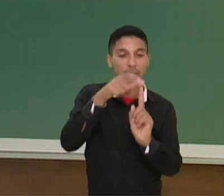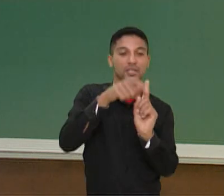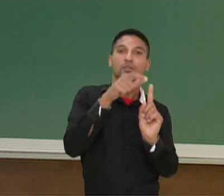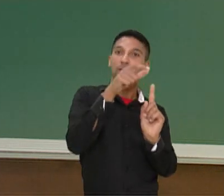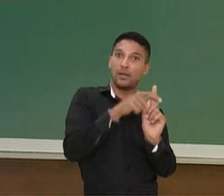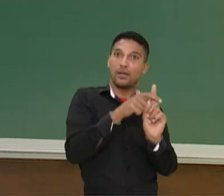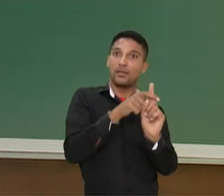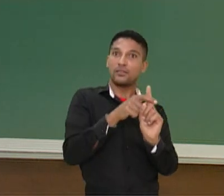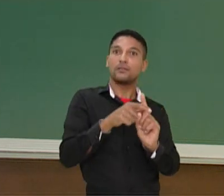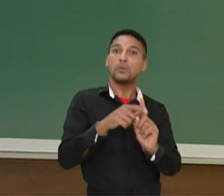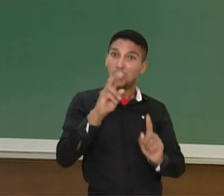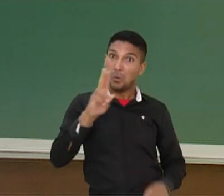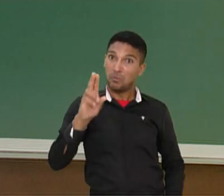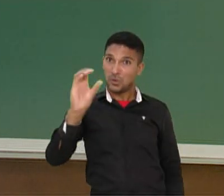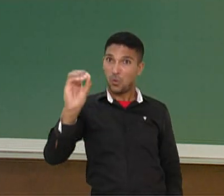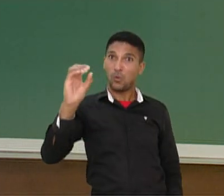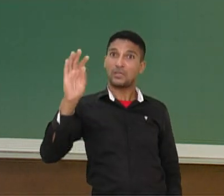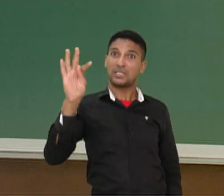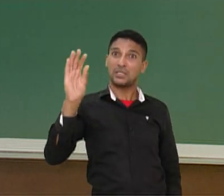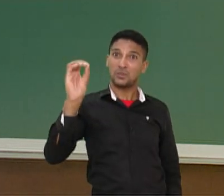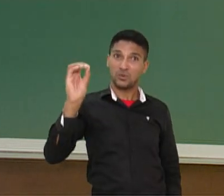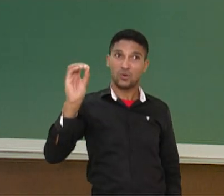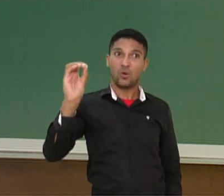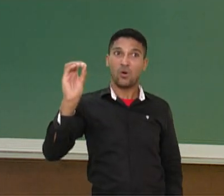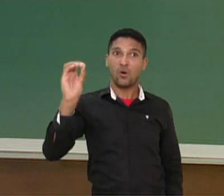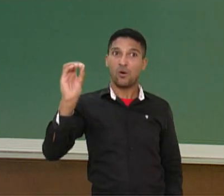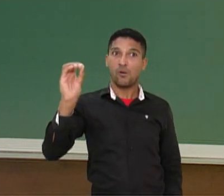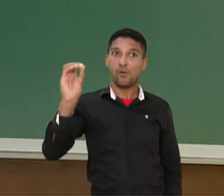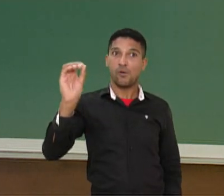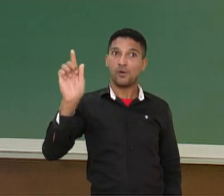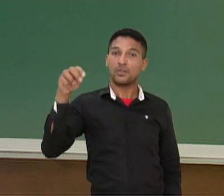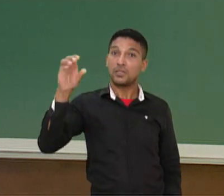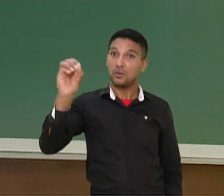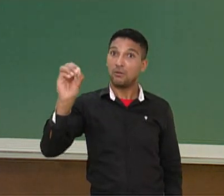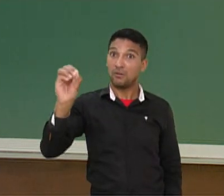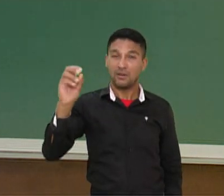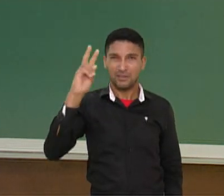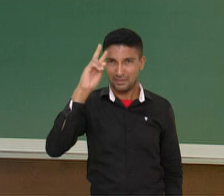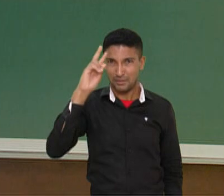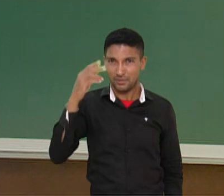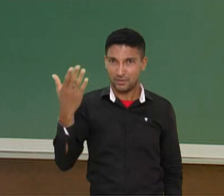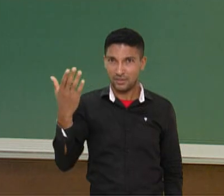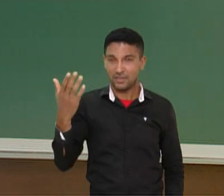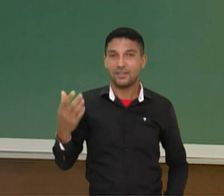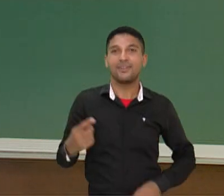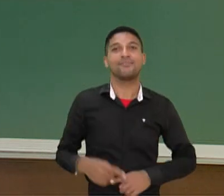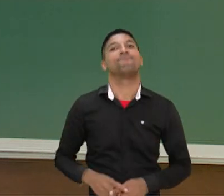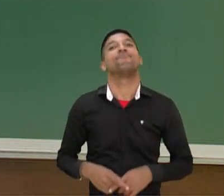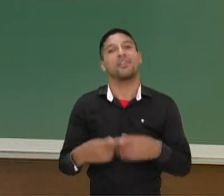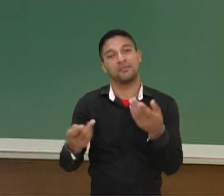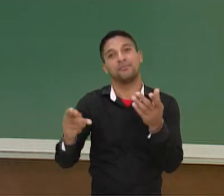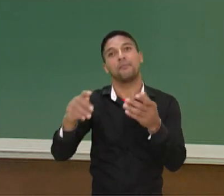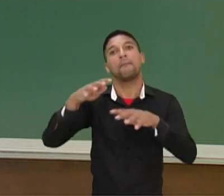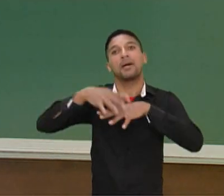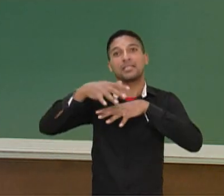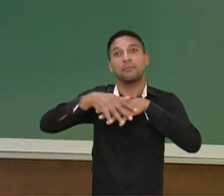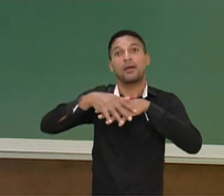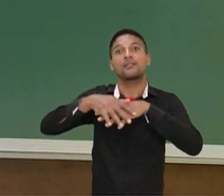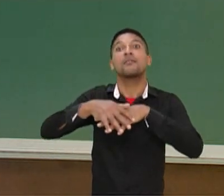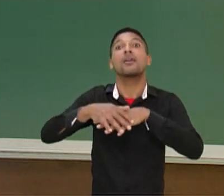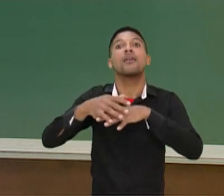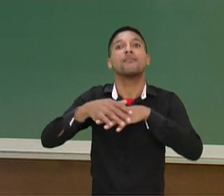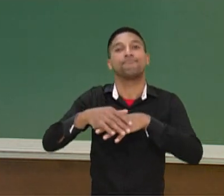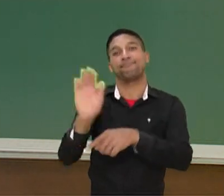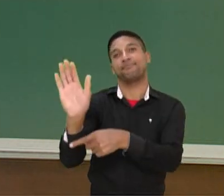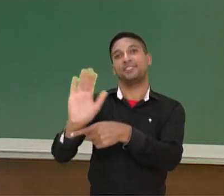aranha com 8 patas gigantes. Viu que legal? É a matemática no cinema. Olha que legal, gente.